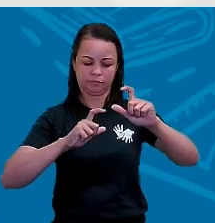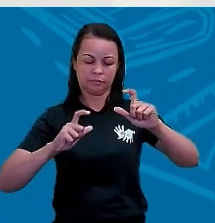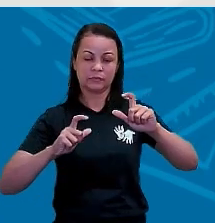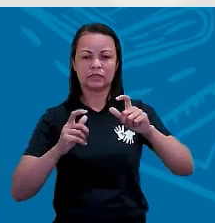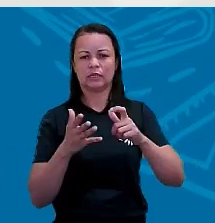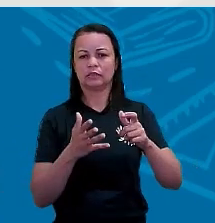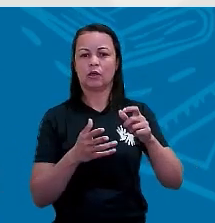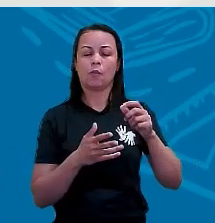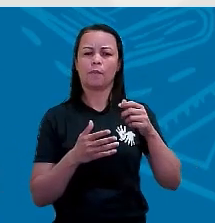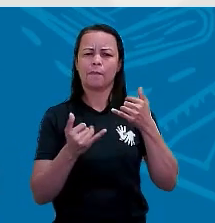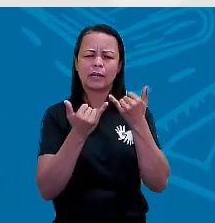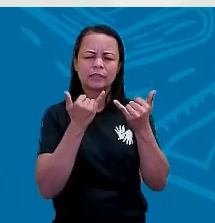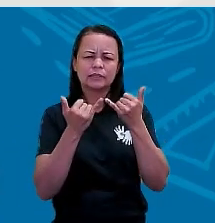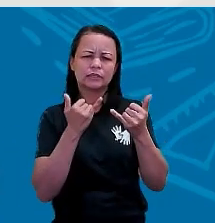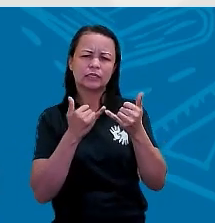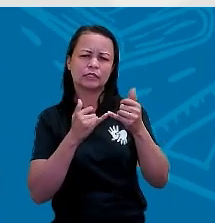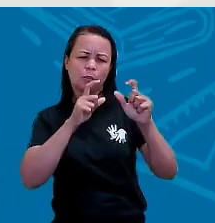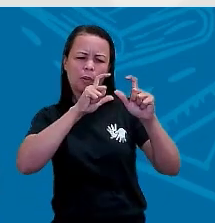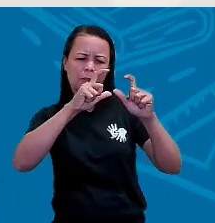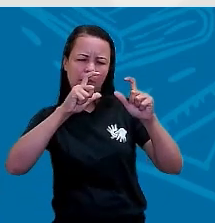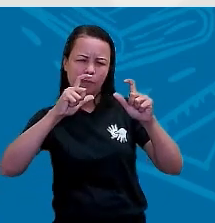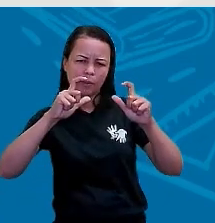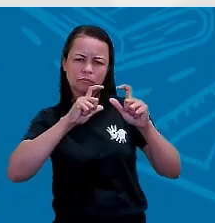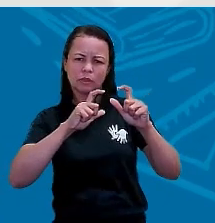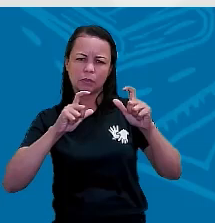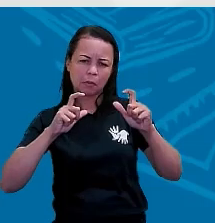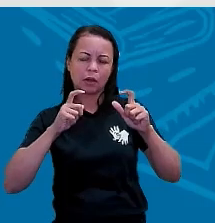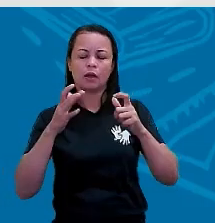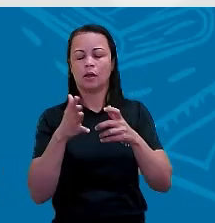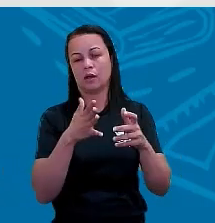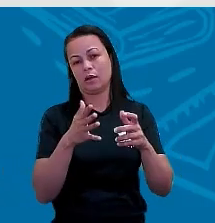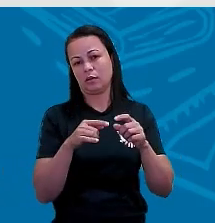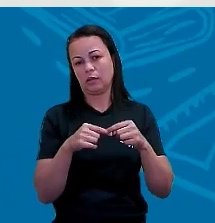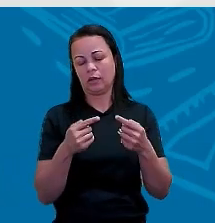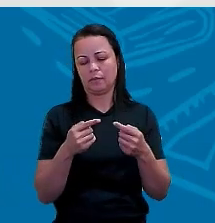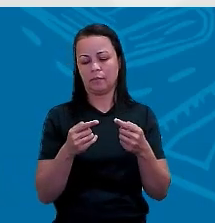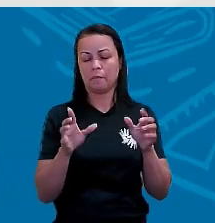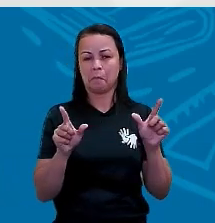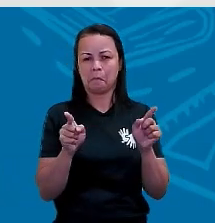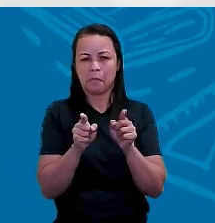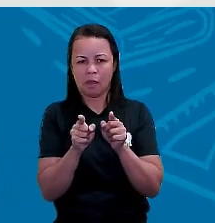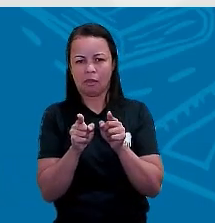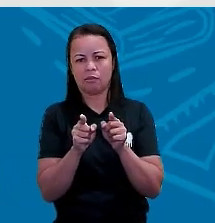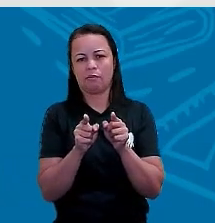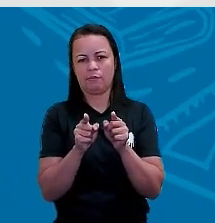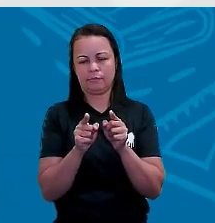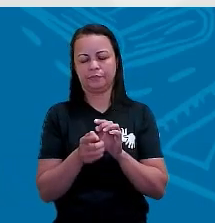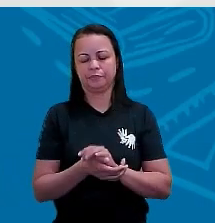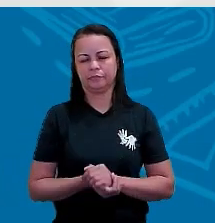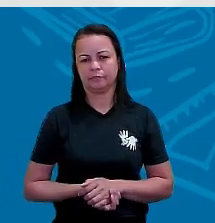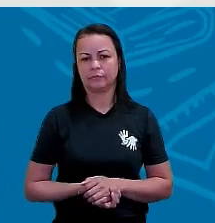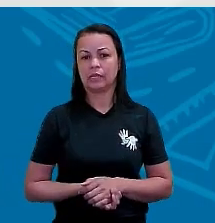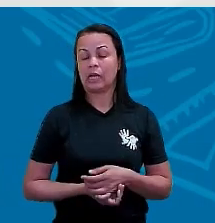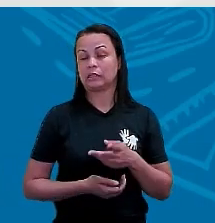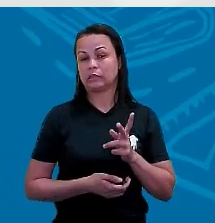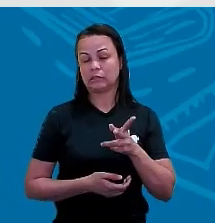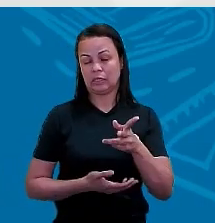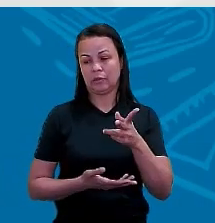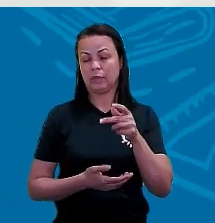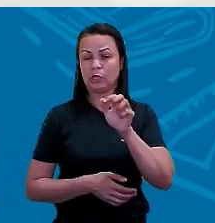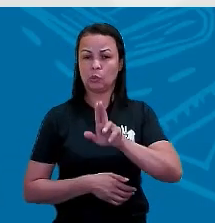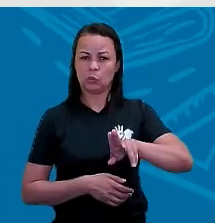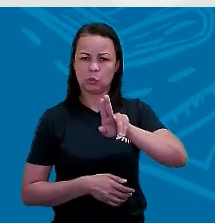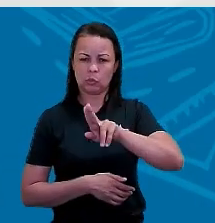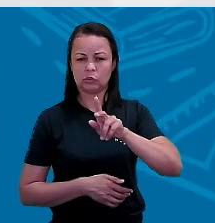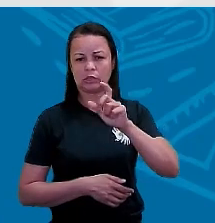histórias em quadrinhos, só que é de forma mais simples, mais sintetizada, menor, tá? Geralmente se usa até